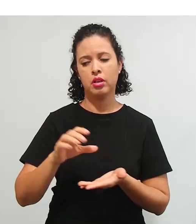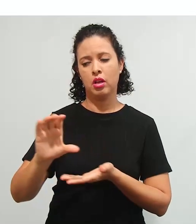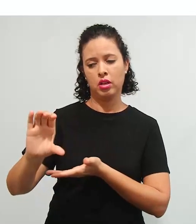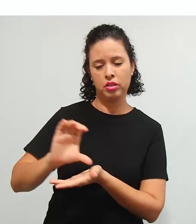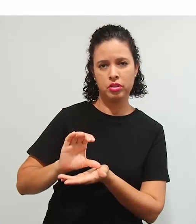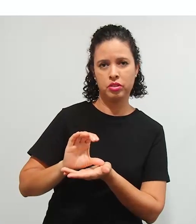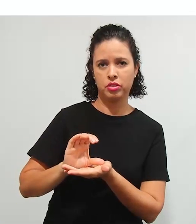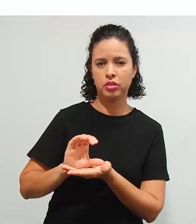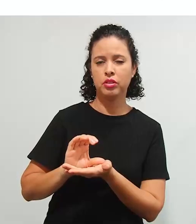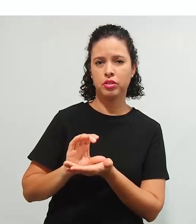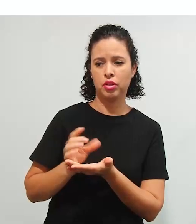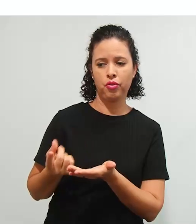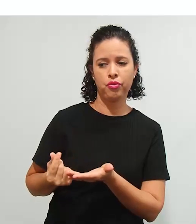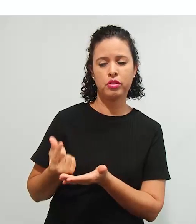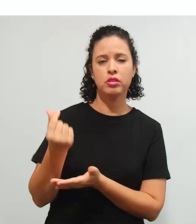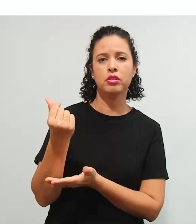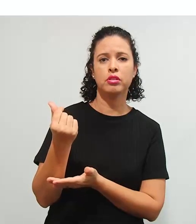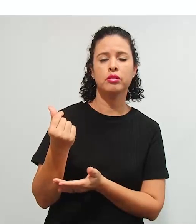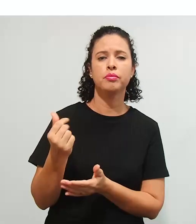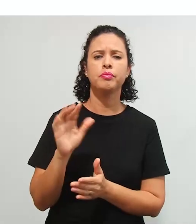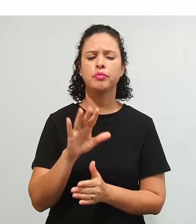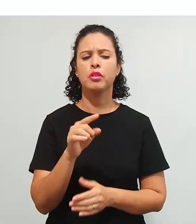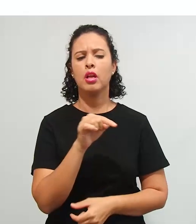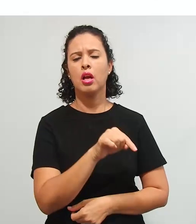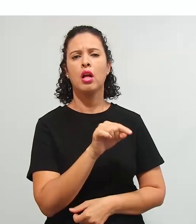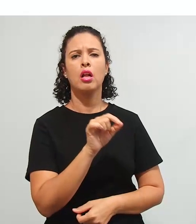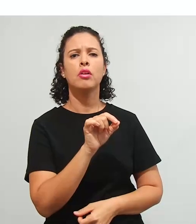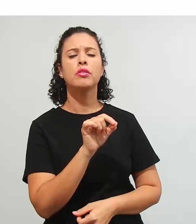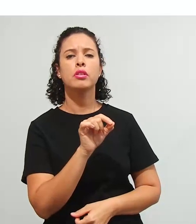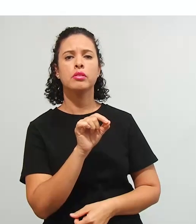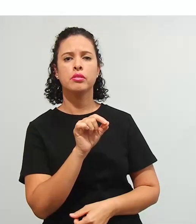financeiras. Então, o que são receitas primárias?